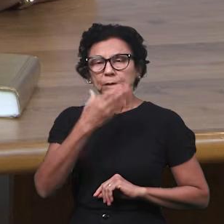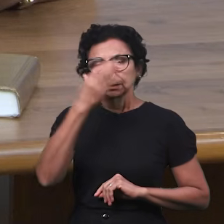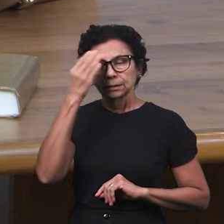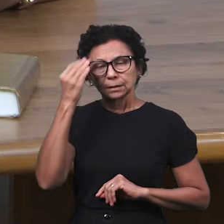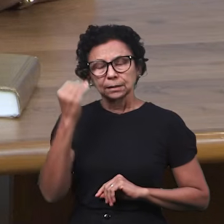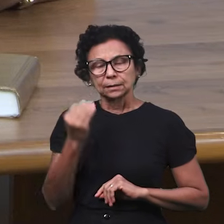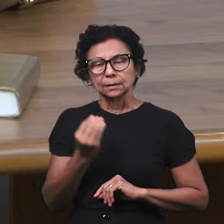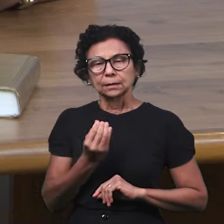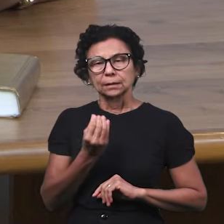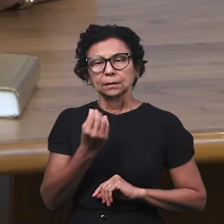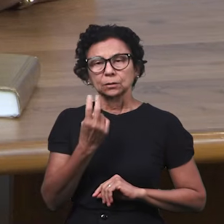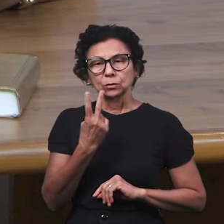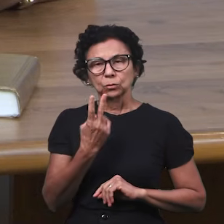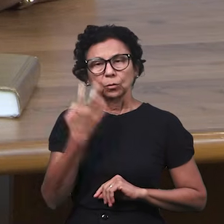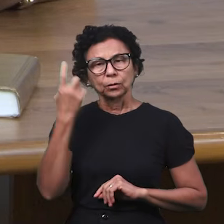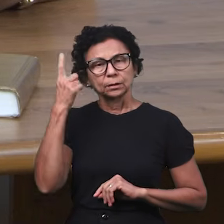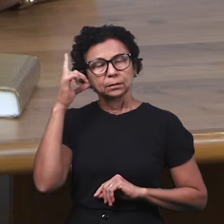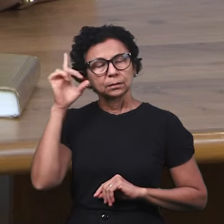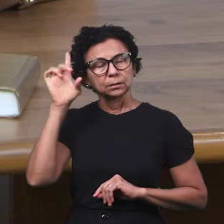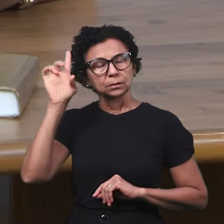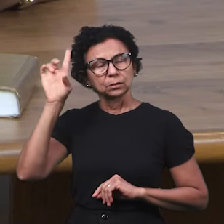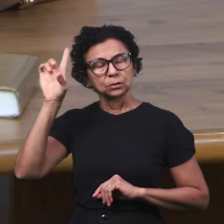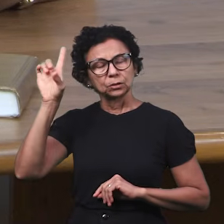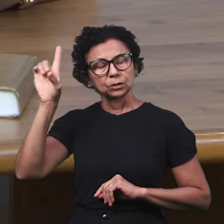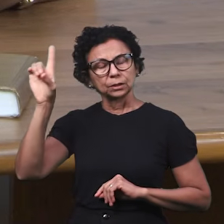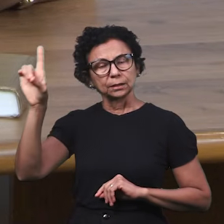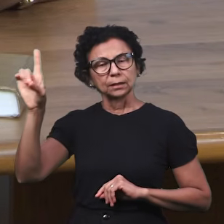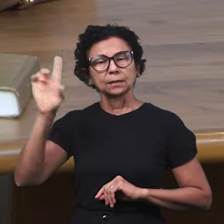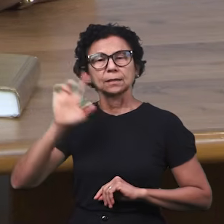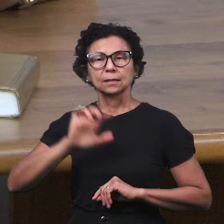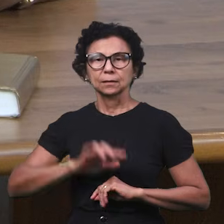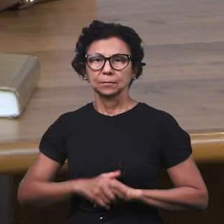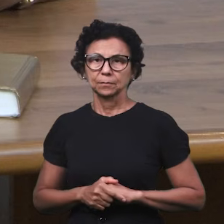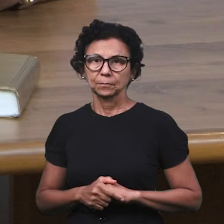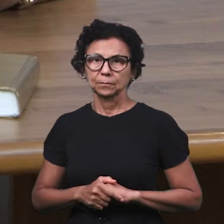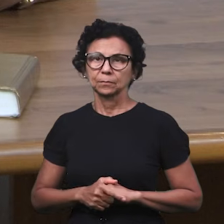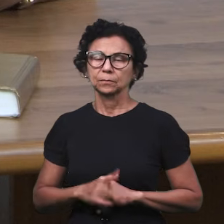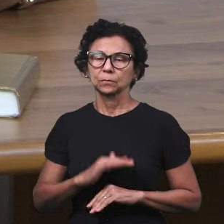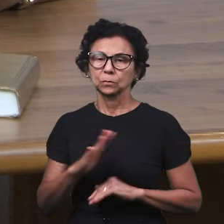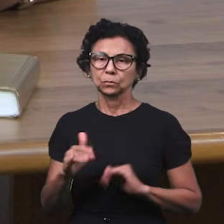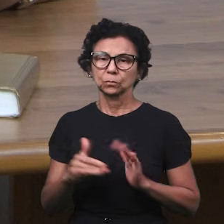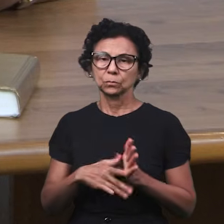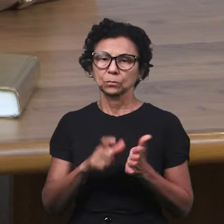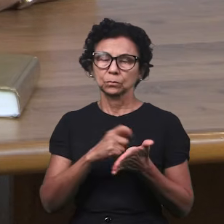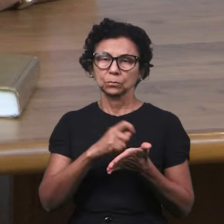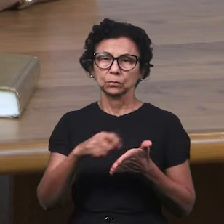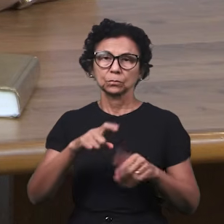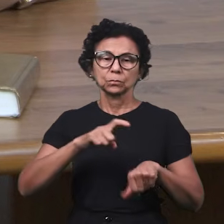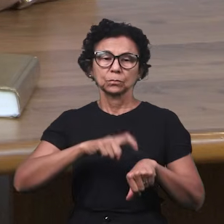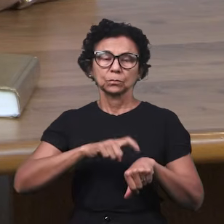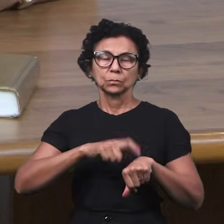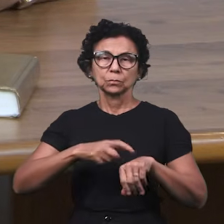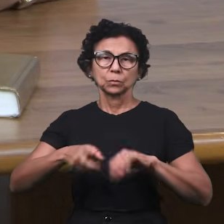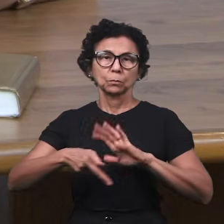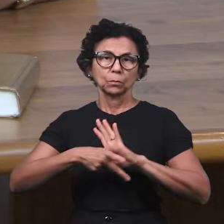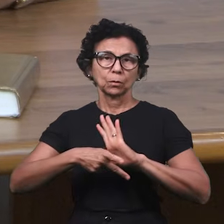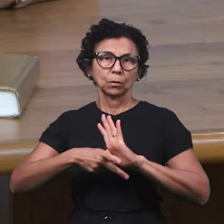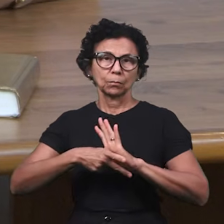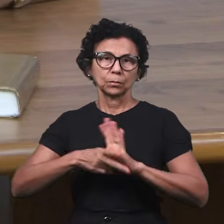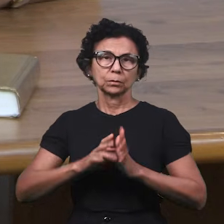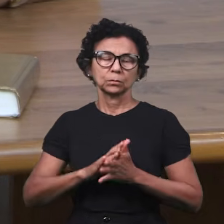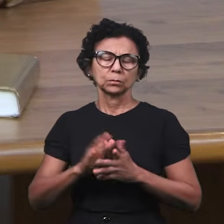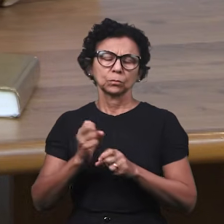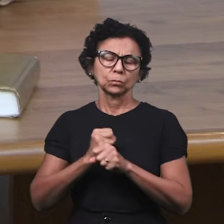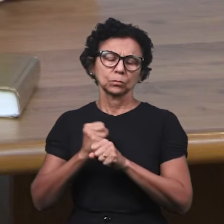dias conforme ao que se escrevera deles, segundo o seu tempo determinado todos